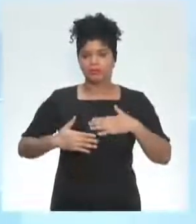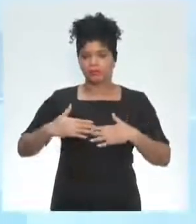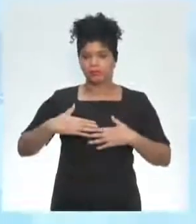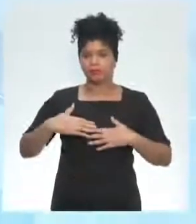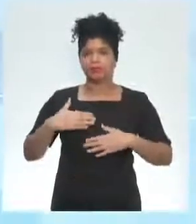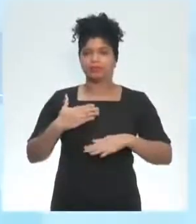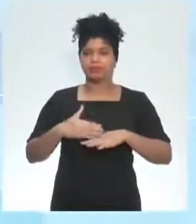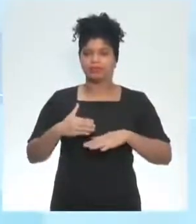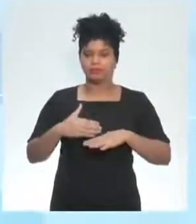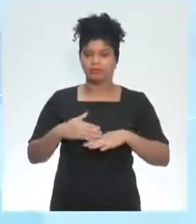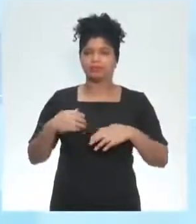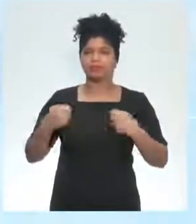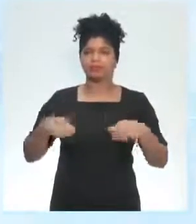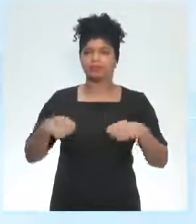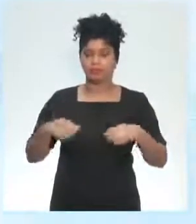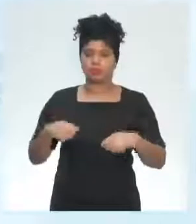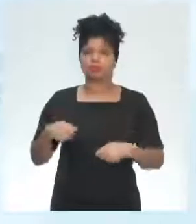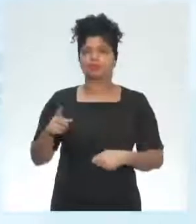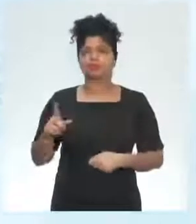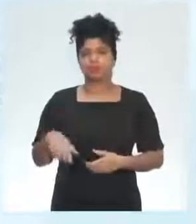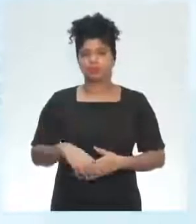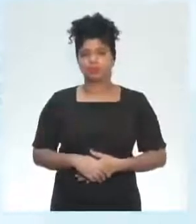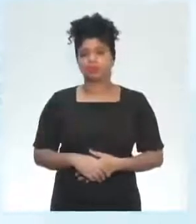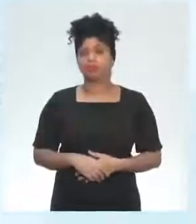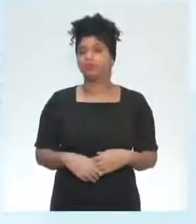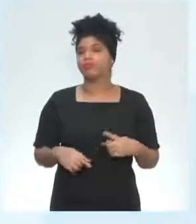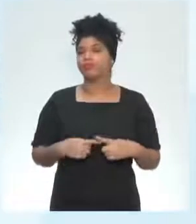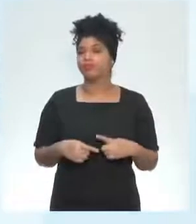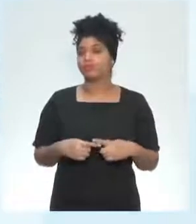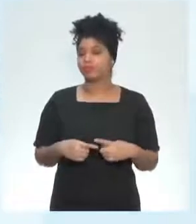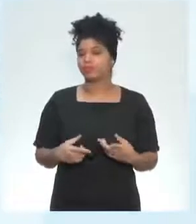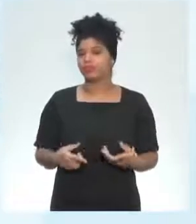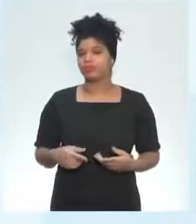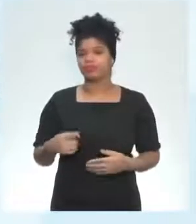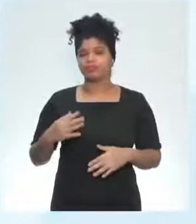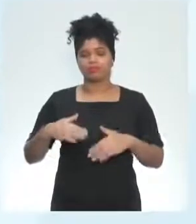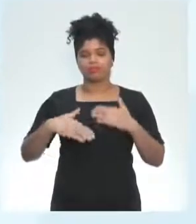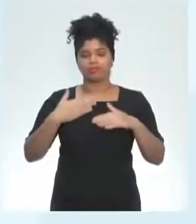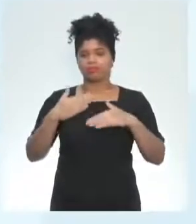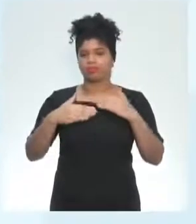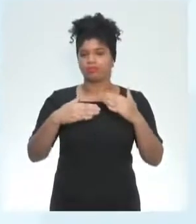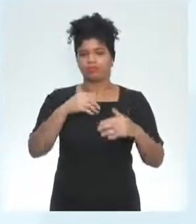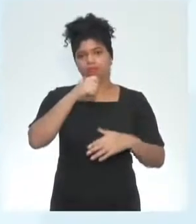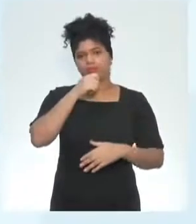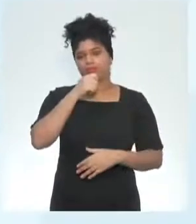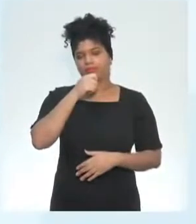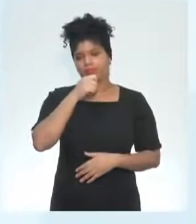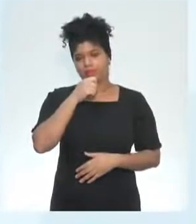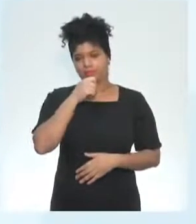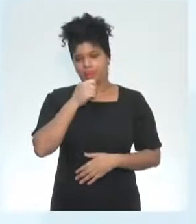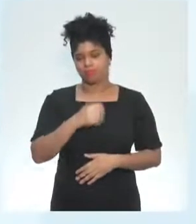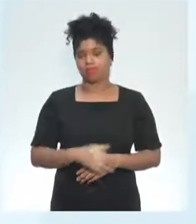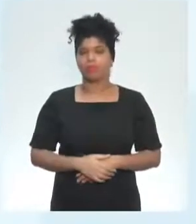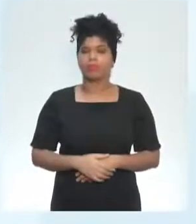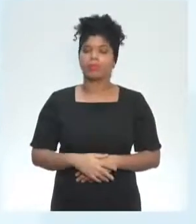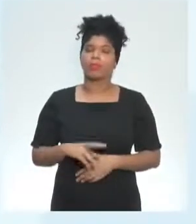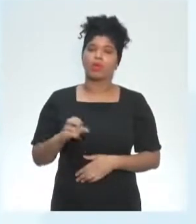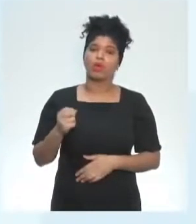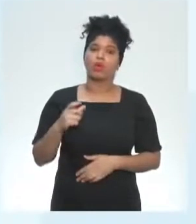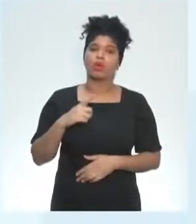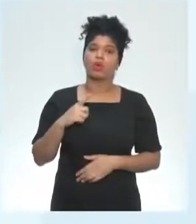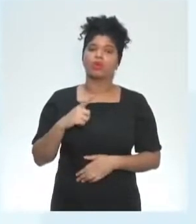muito importante. Por quê? Né? Porque senão você não vai ter evoluções, né, perfeitas, né? Ou vai ficar